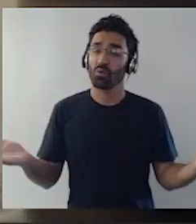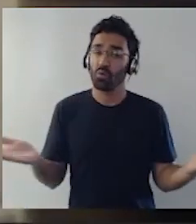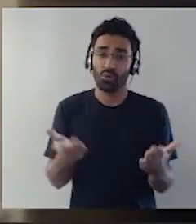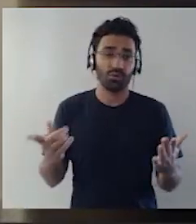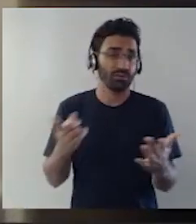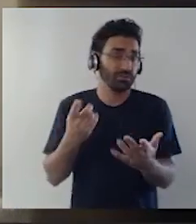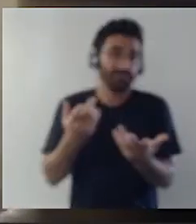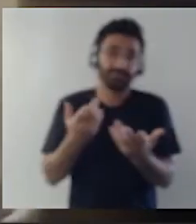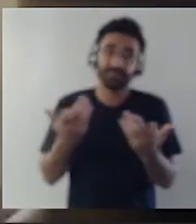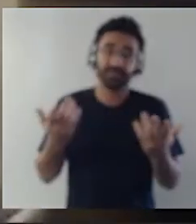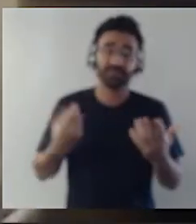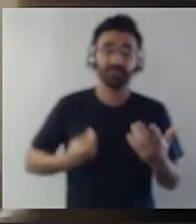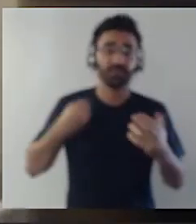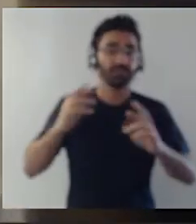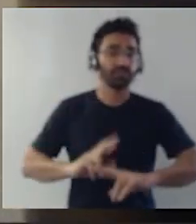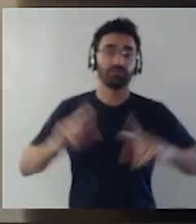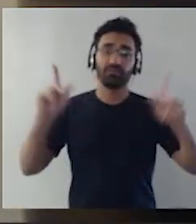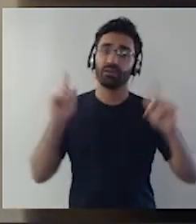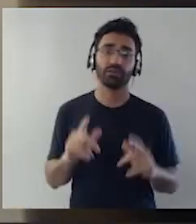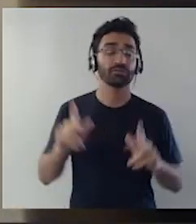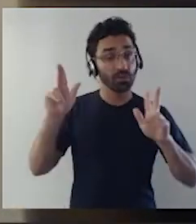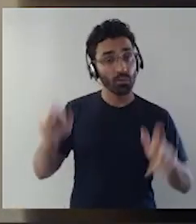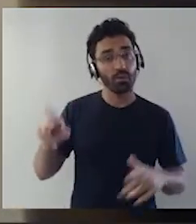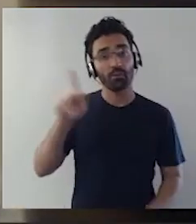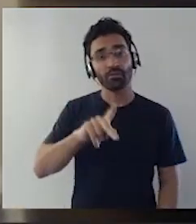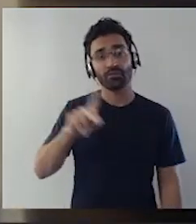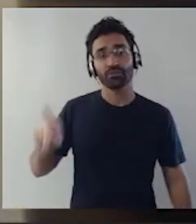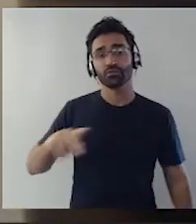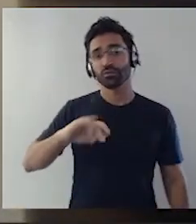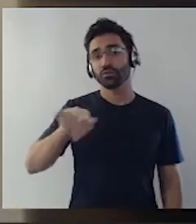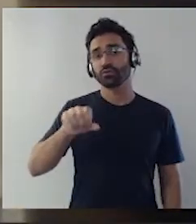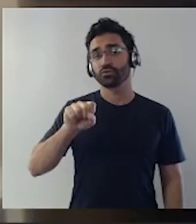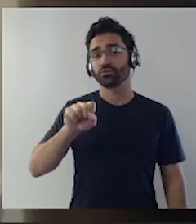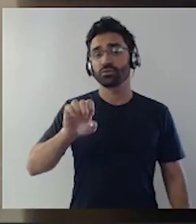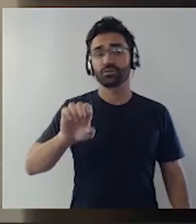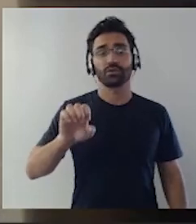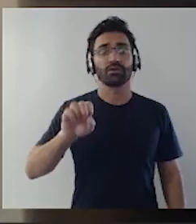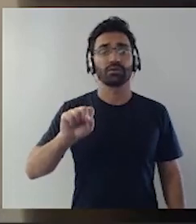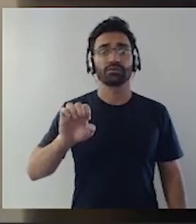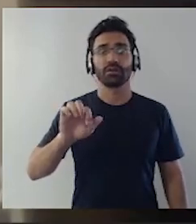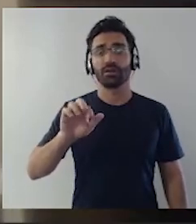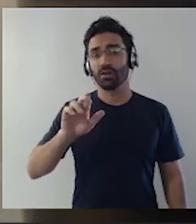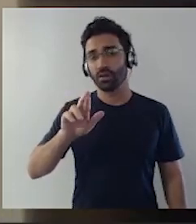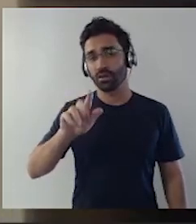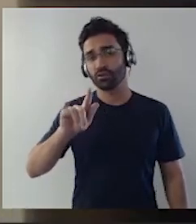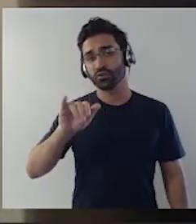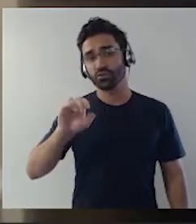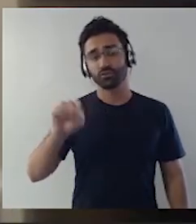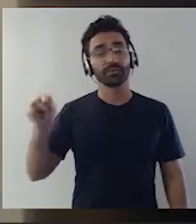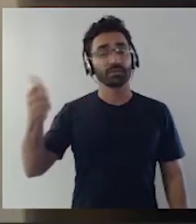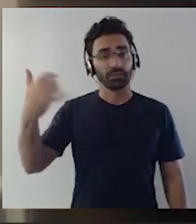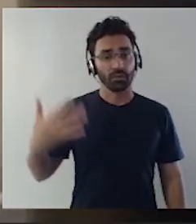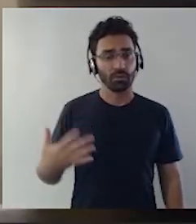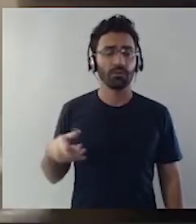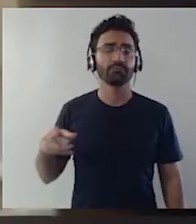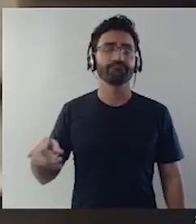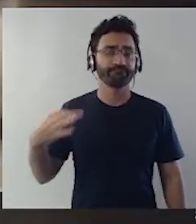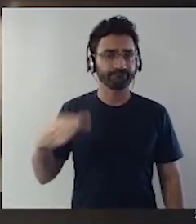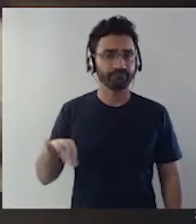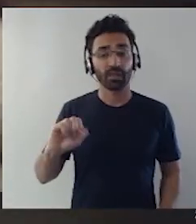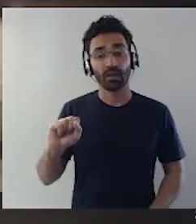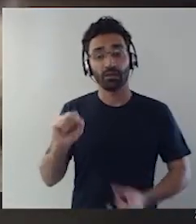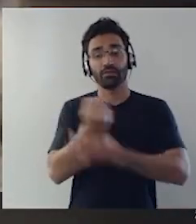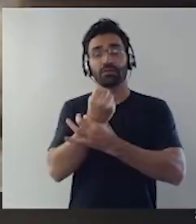completamente alheia, né? Como o professor José Sérgio mencionou, né? A garantia e